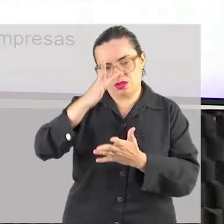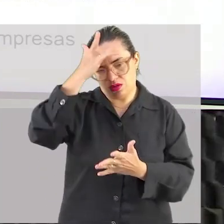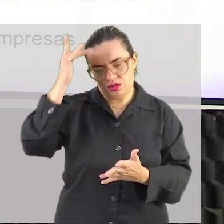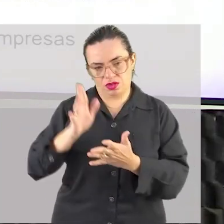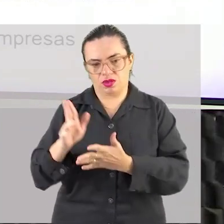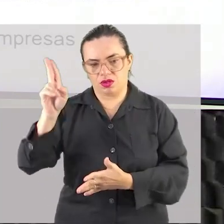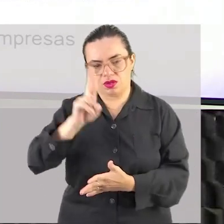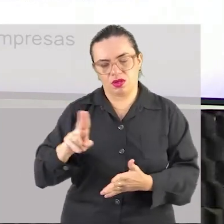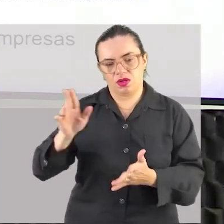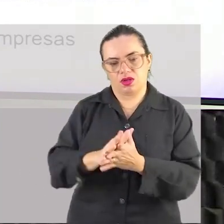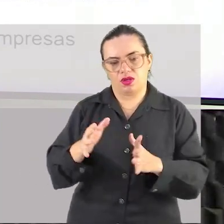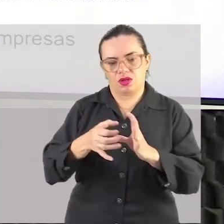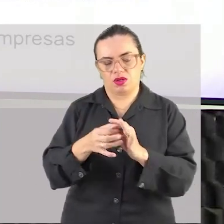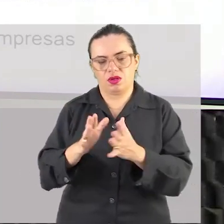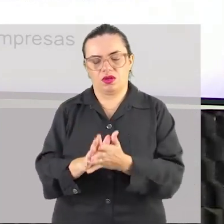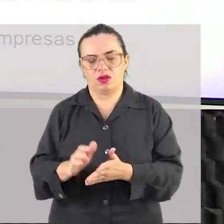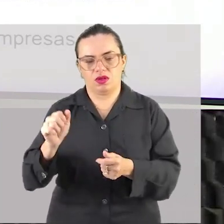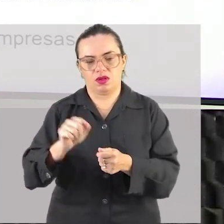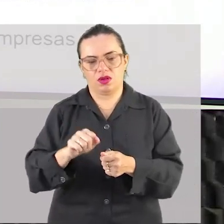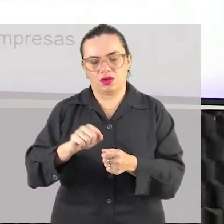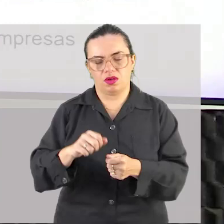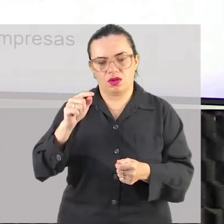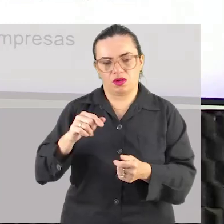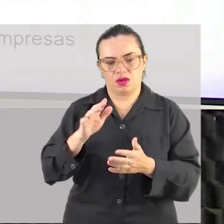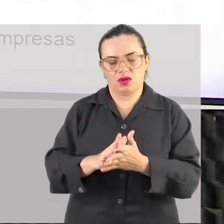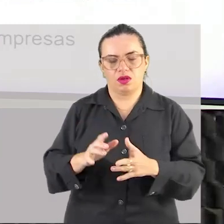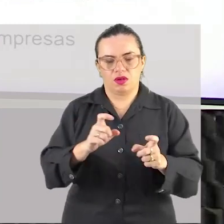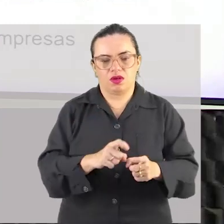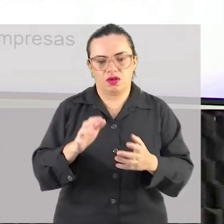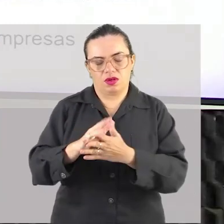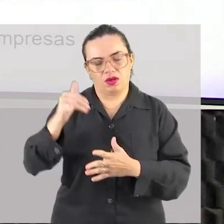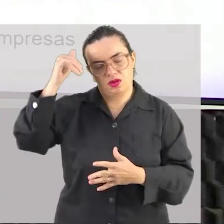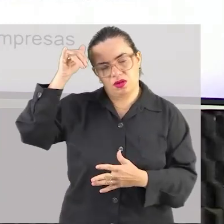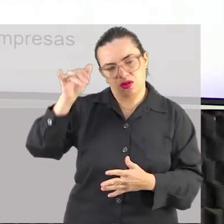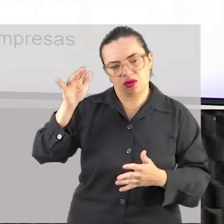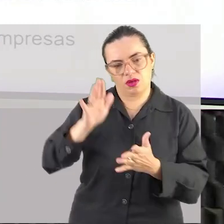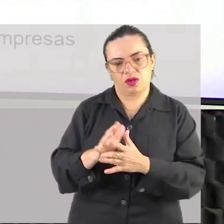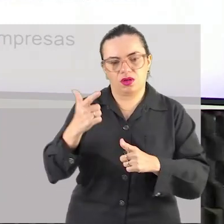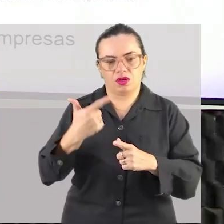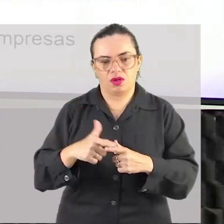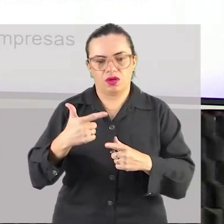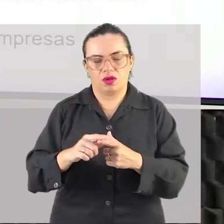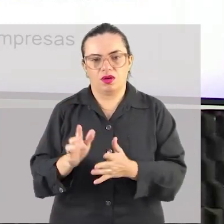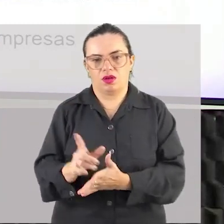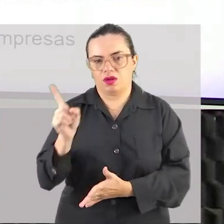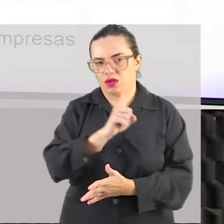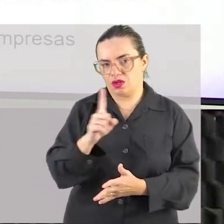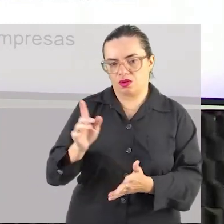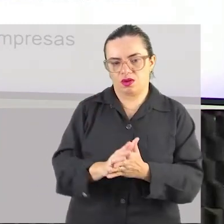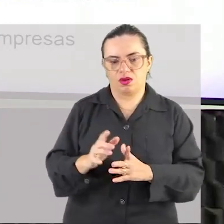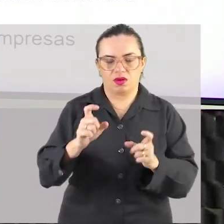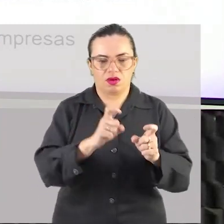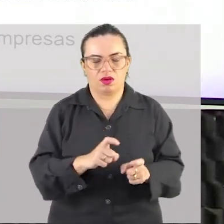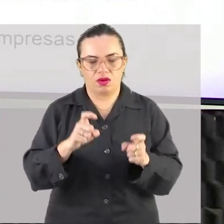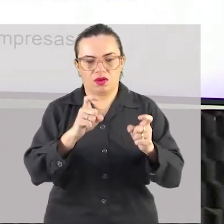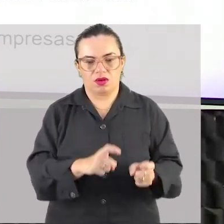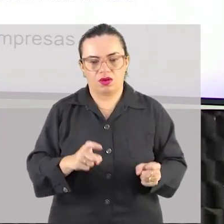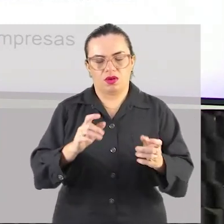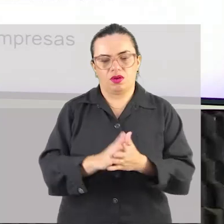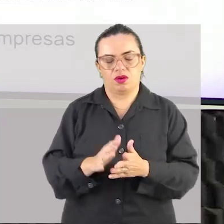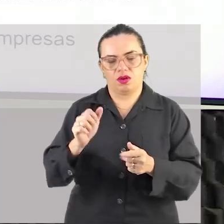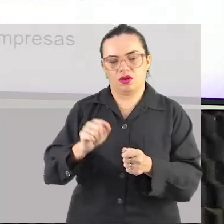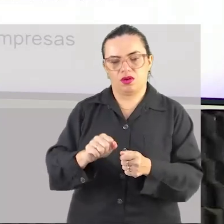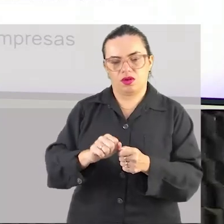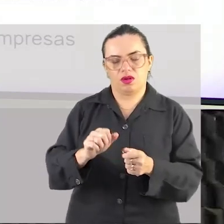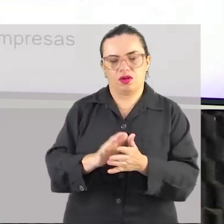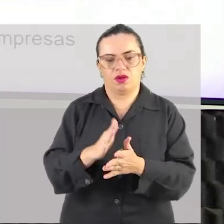uso, inclusive de produção fundiária, de produção agrícola e pecuária. O problema não é o agro, tá? Não é o